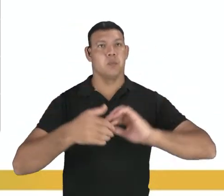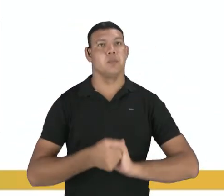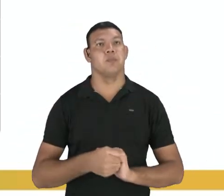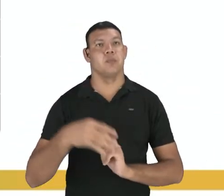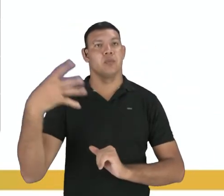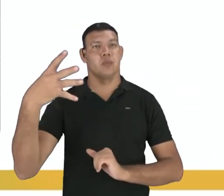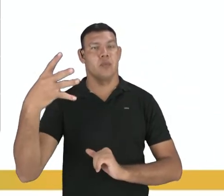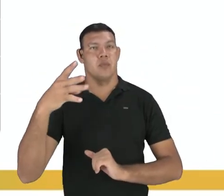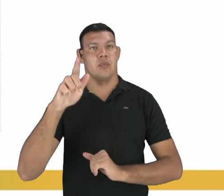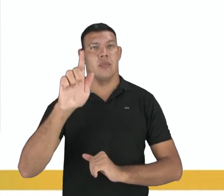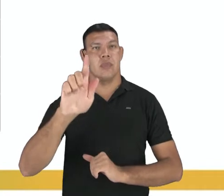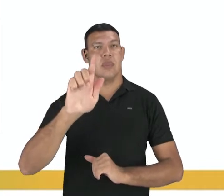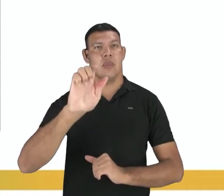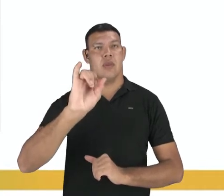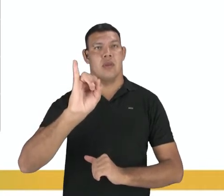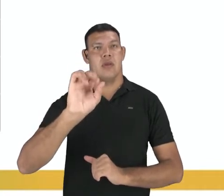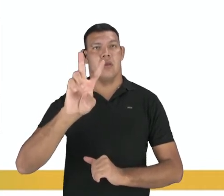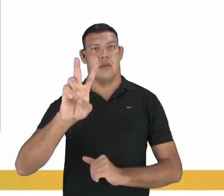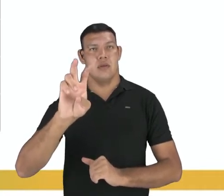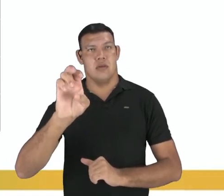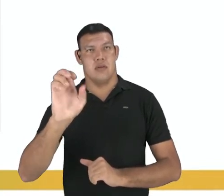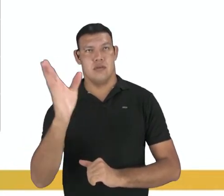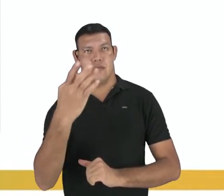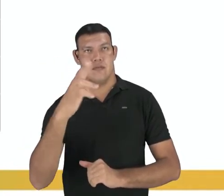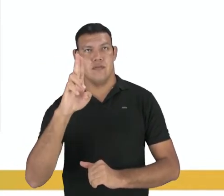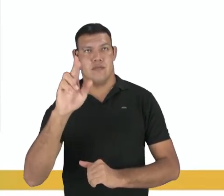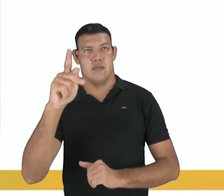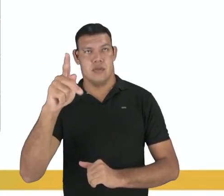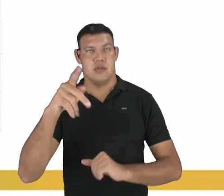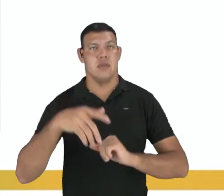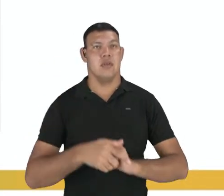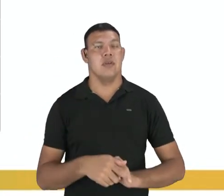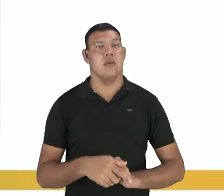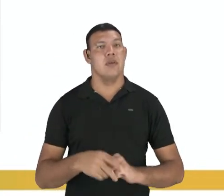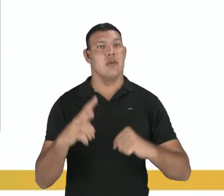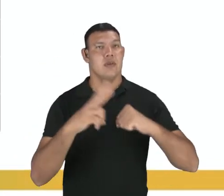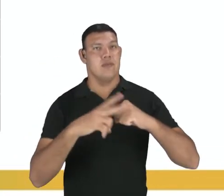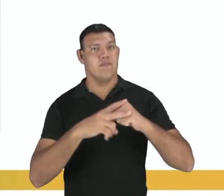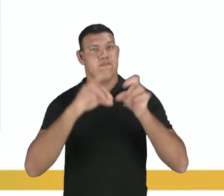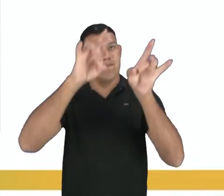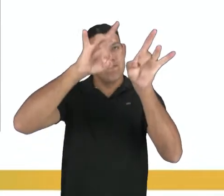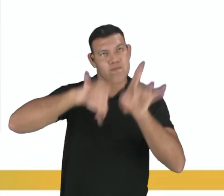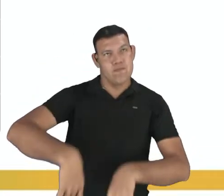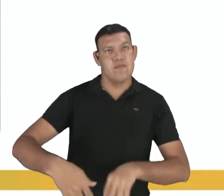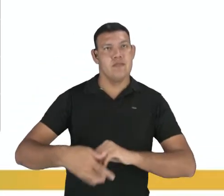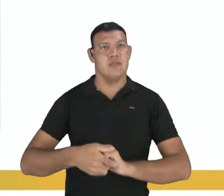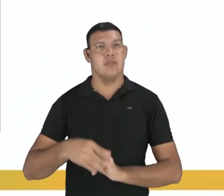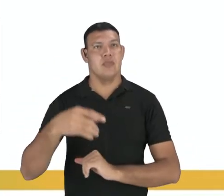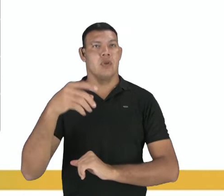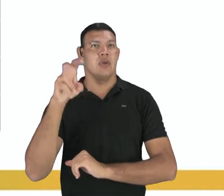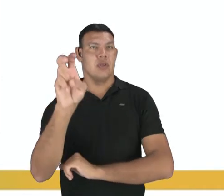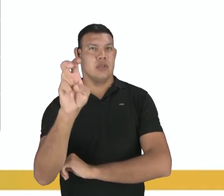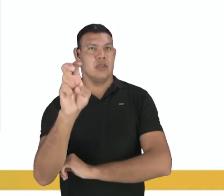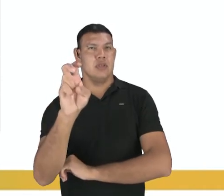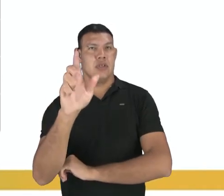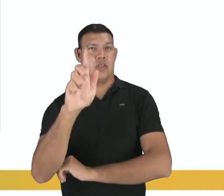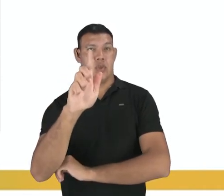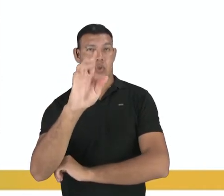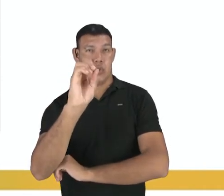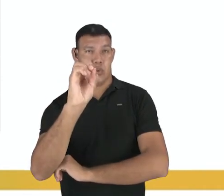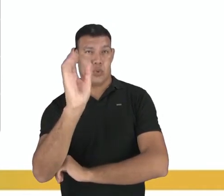up, number 4, número 4, give up, que é o verbo desistir. Go on é o